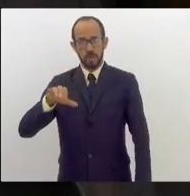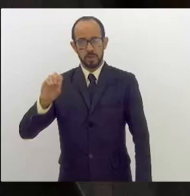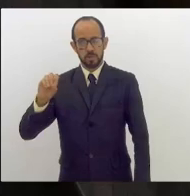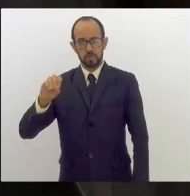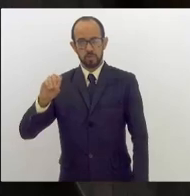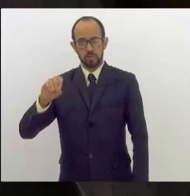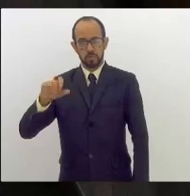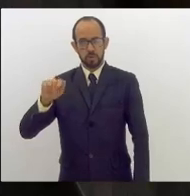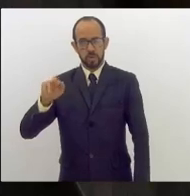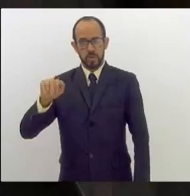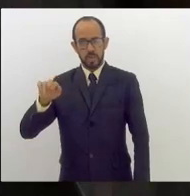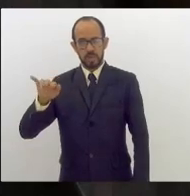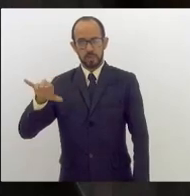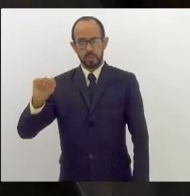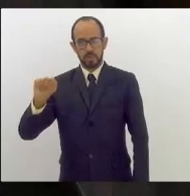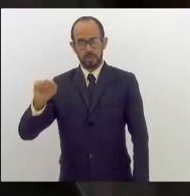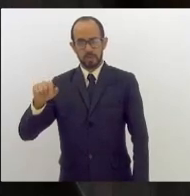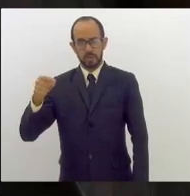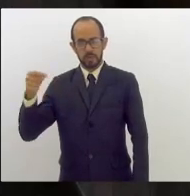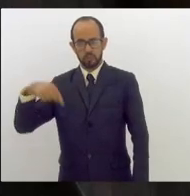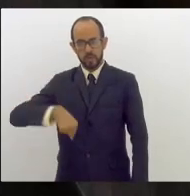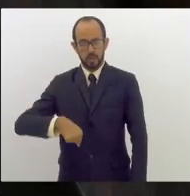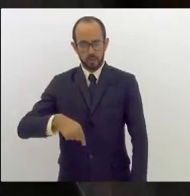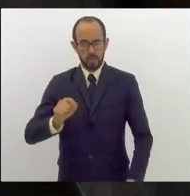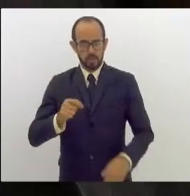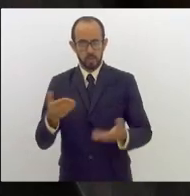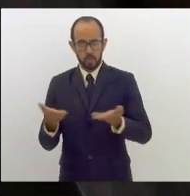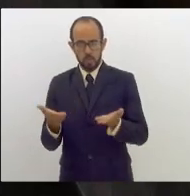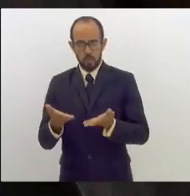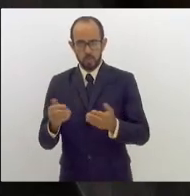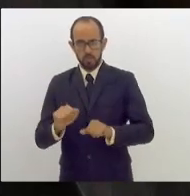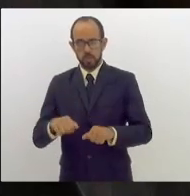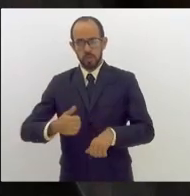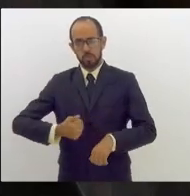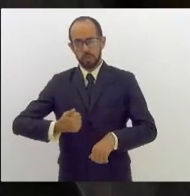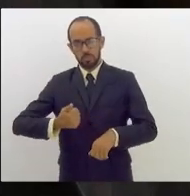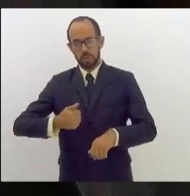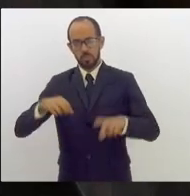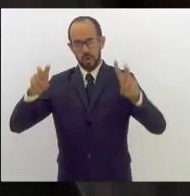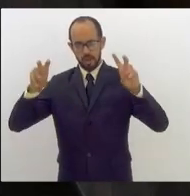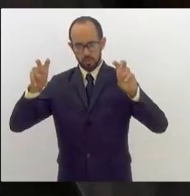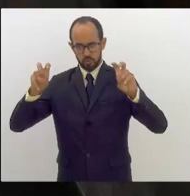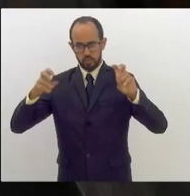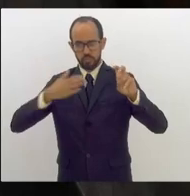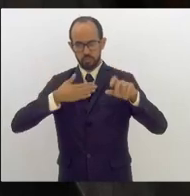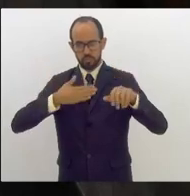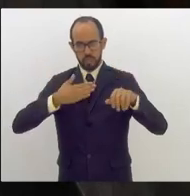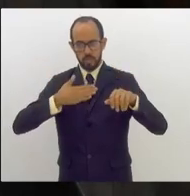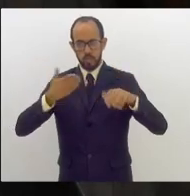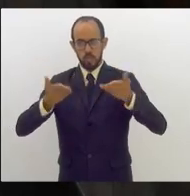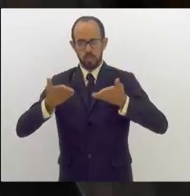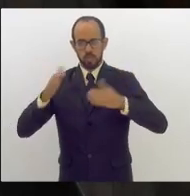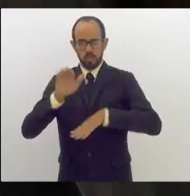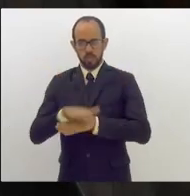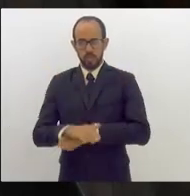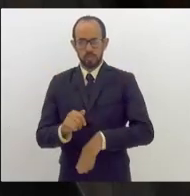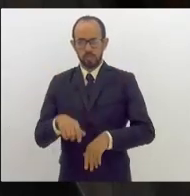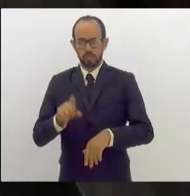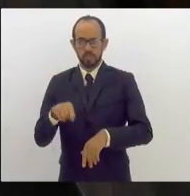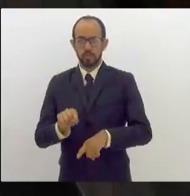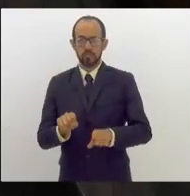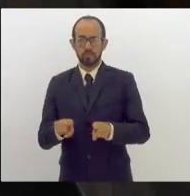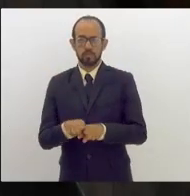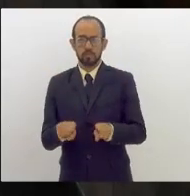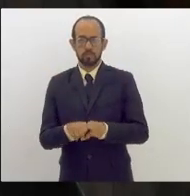que esteve comigo hoje e é o primeiro objeto da minha fala primeiro assunto da minha fala nessa tarde que é